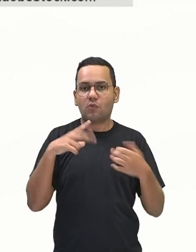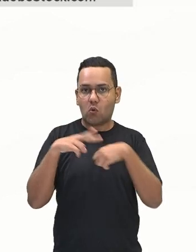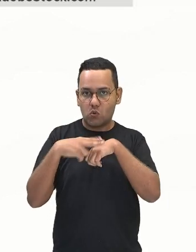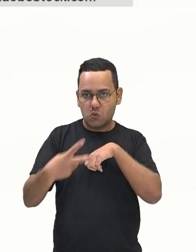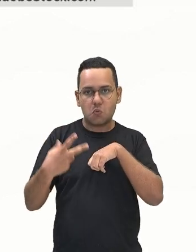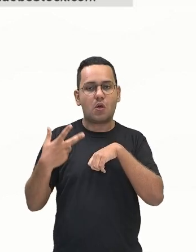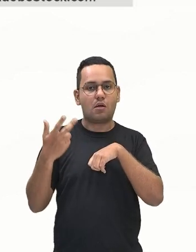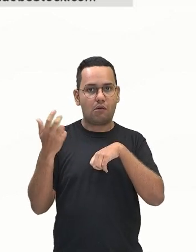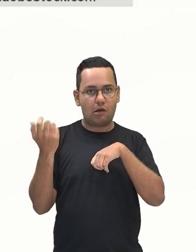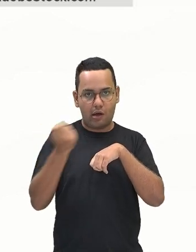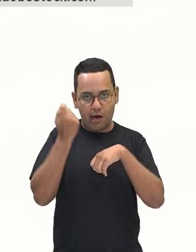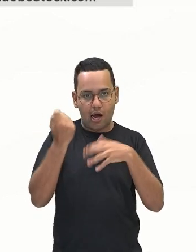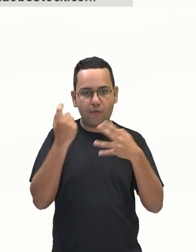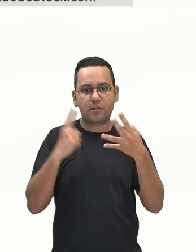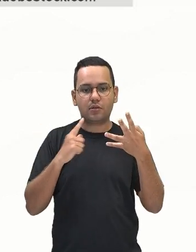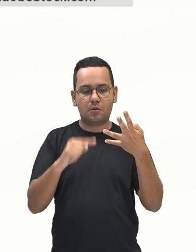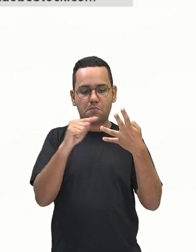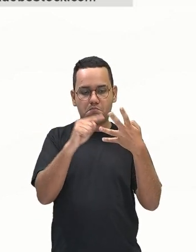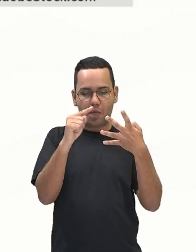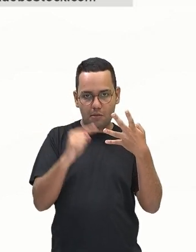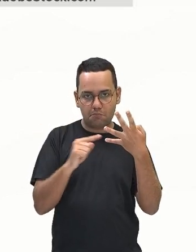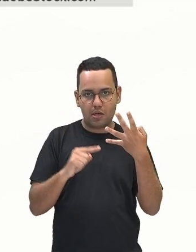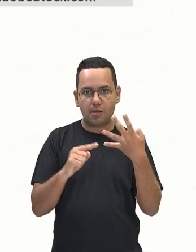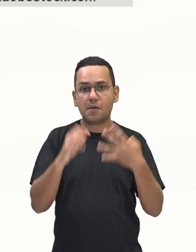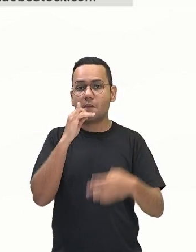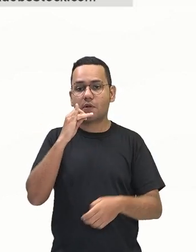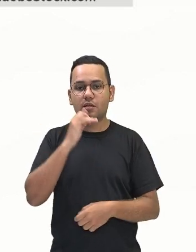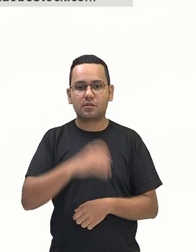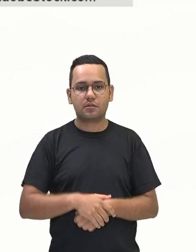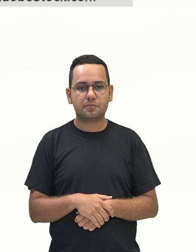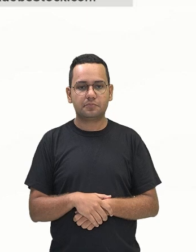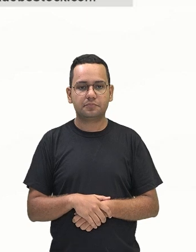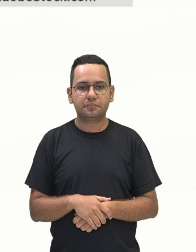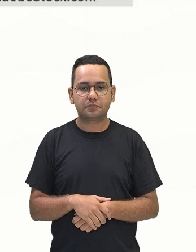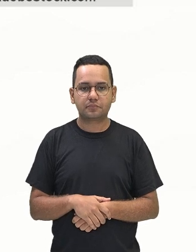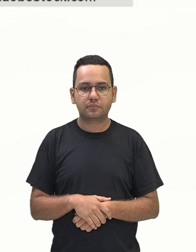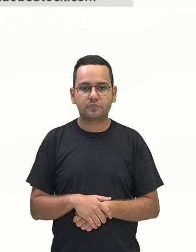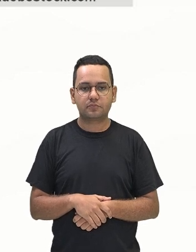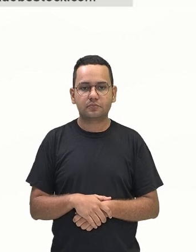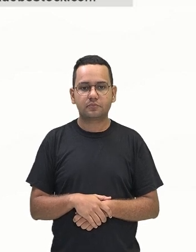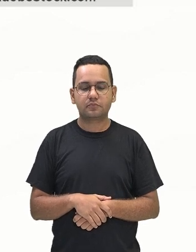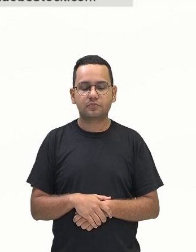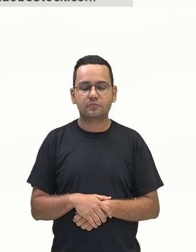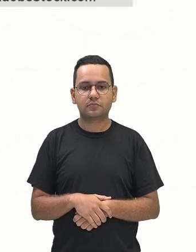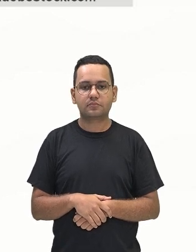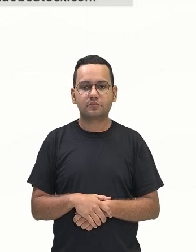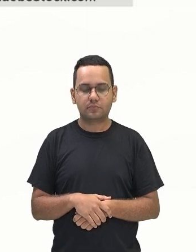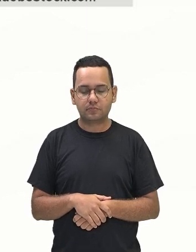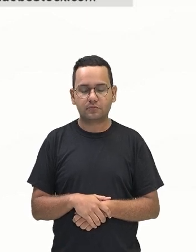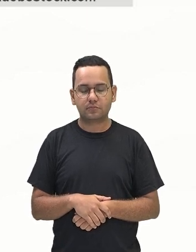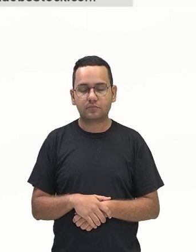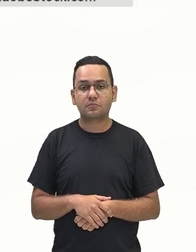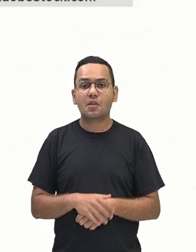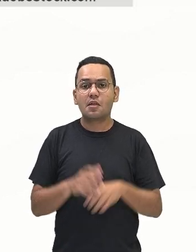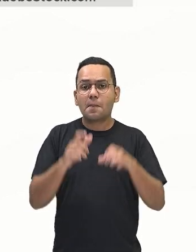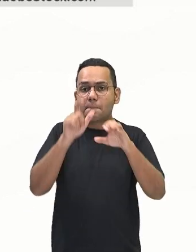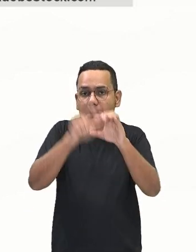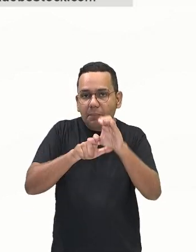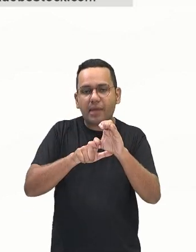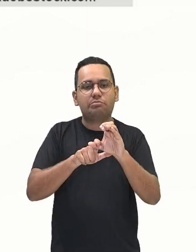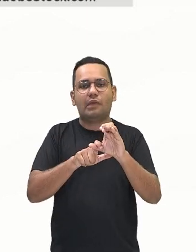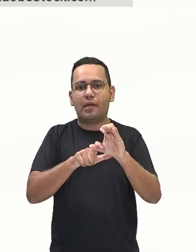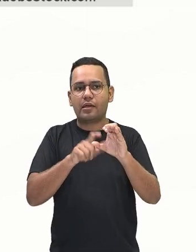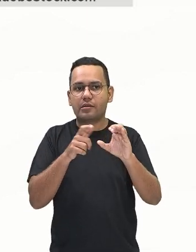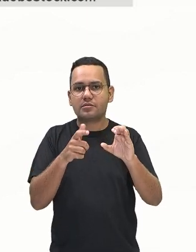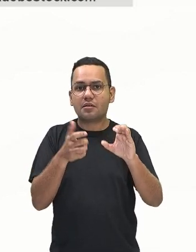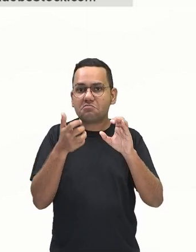e psicológica. Na dependência física e psicológica, né, você tem ali que alguns